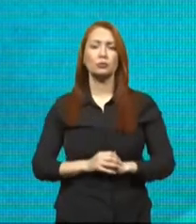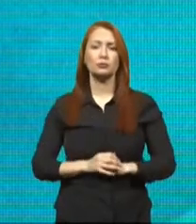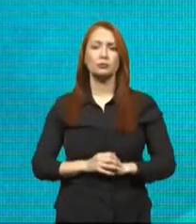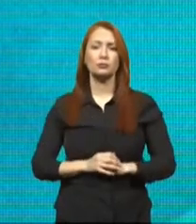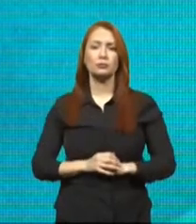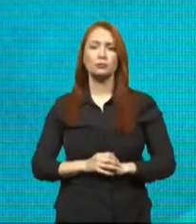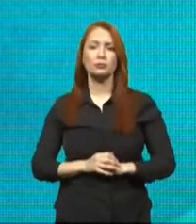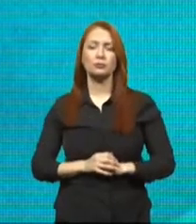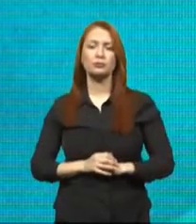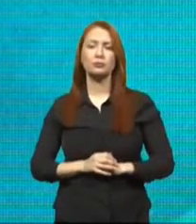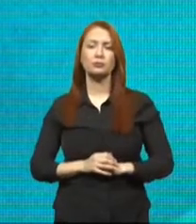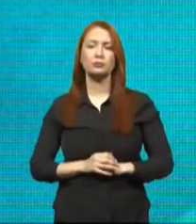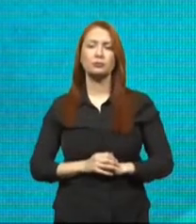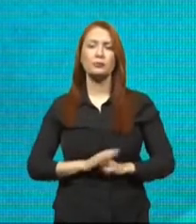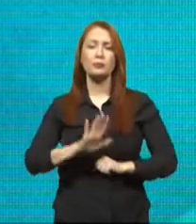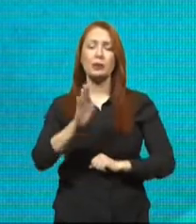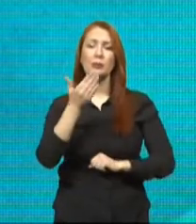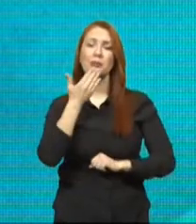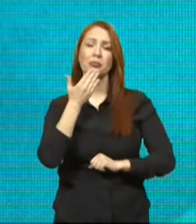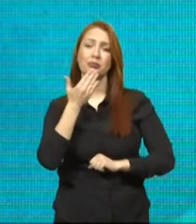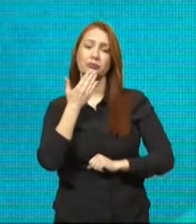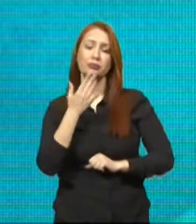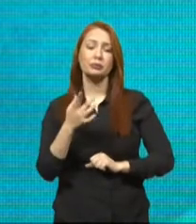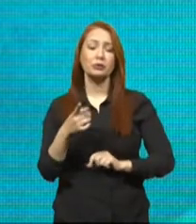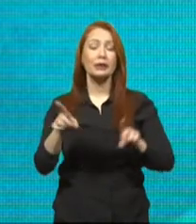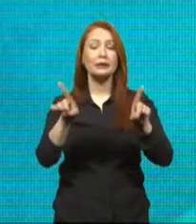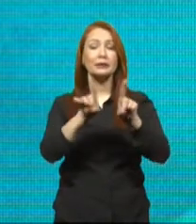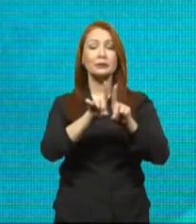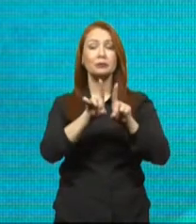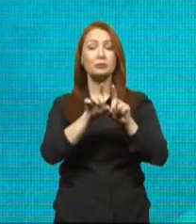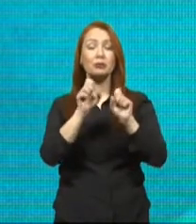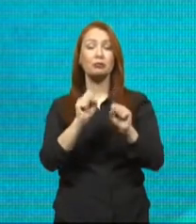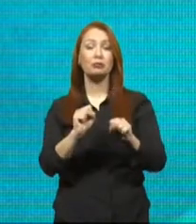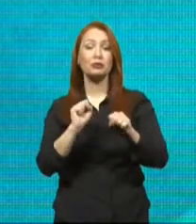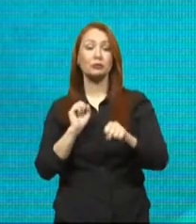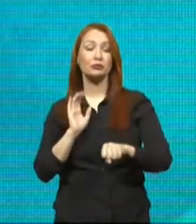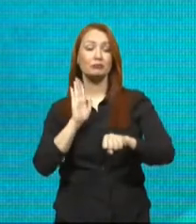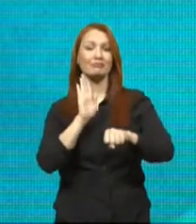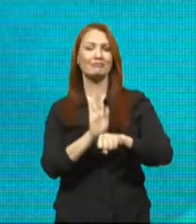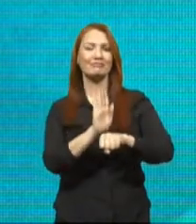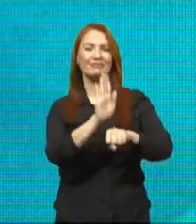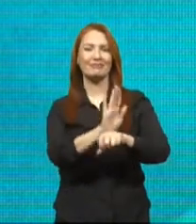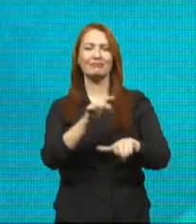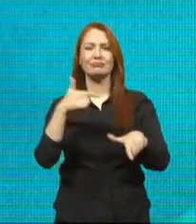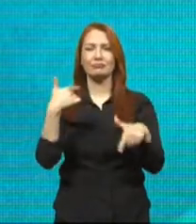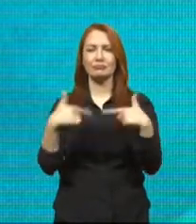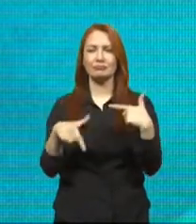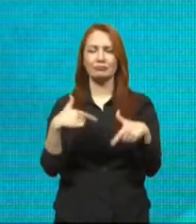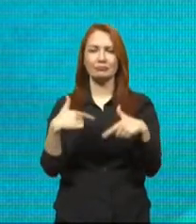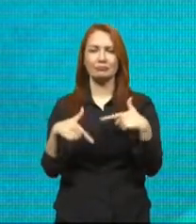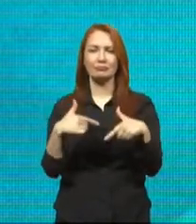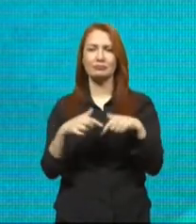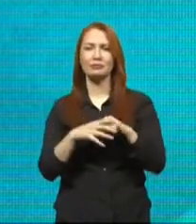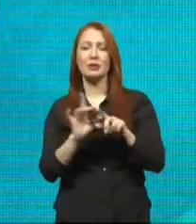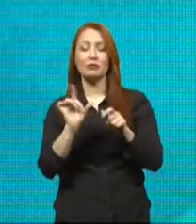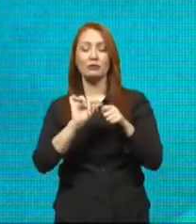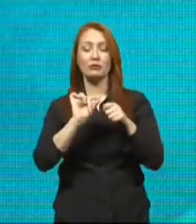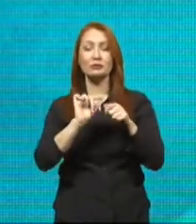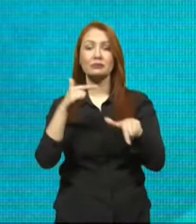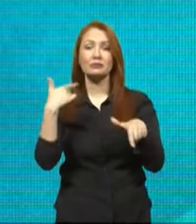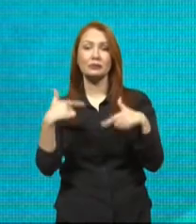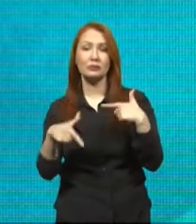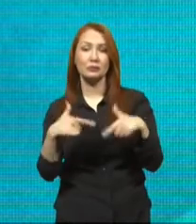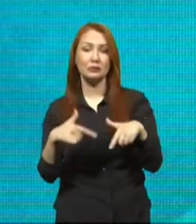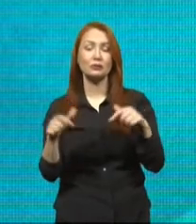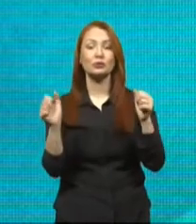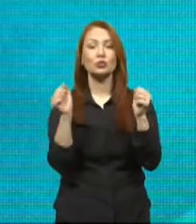esse recurso e prestar esse serviço, por exemplo, para essa cooperativa, organizar ela para que ela possa ir atrás desse